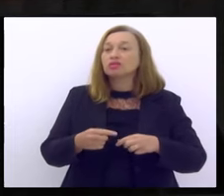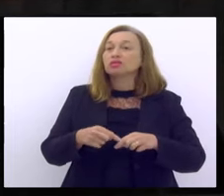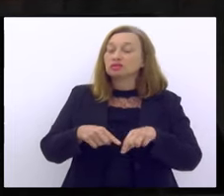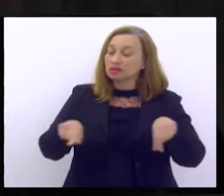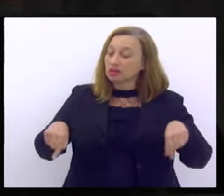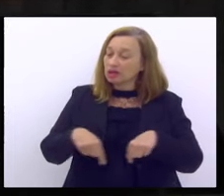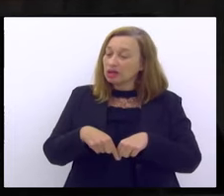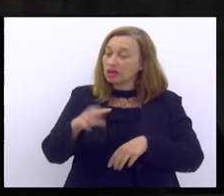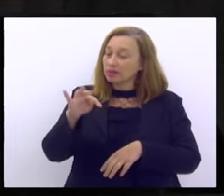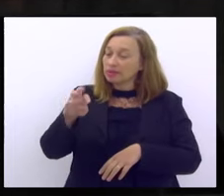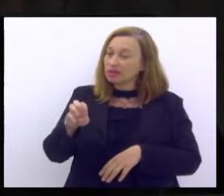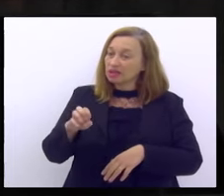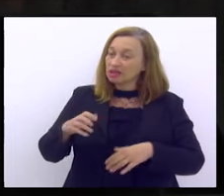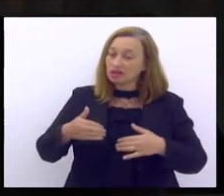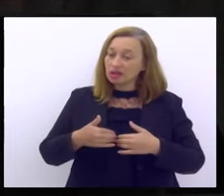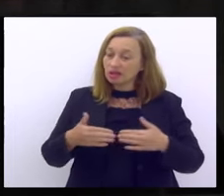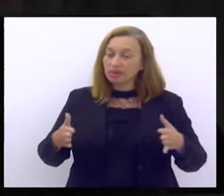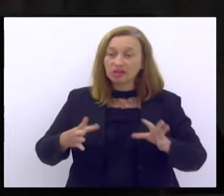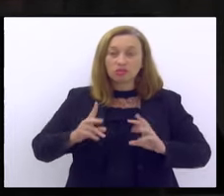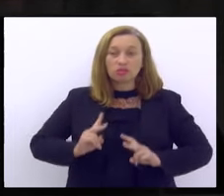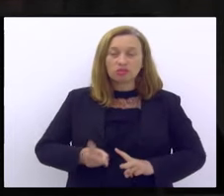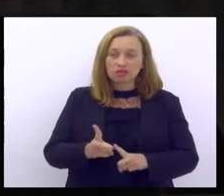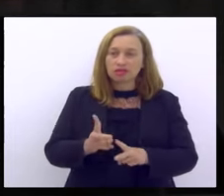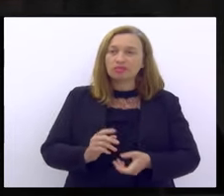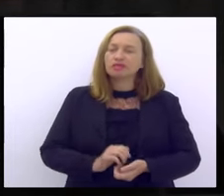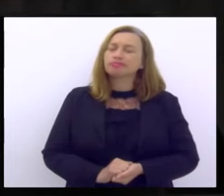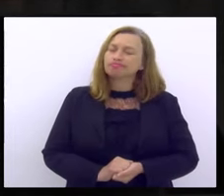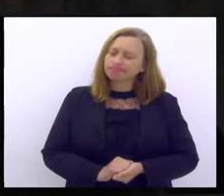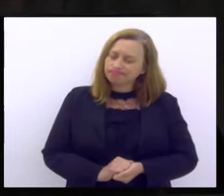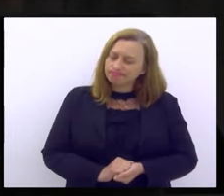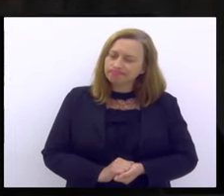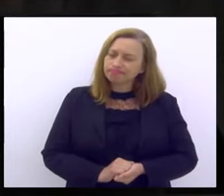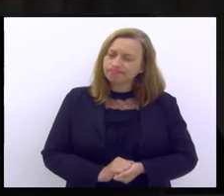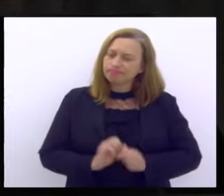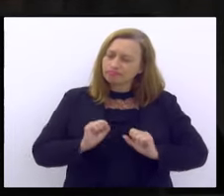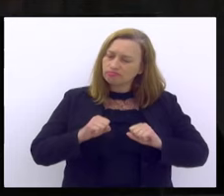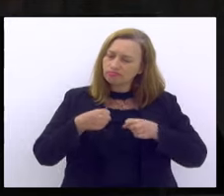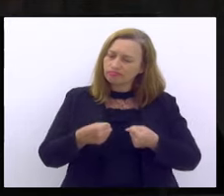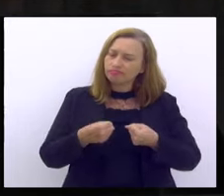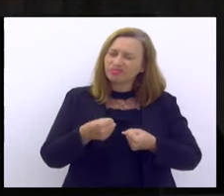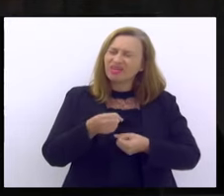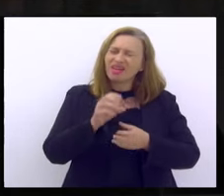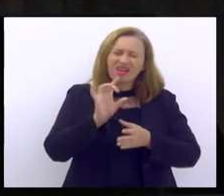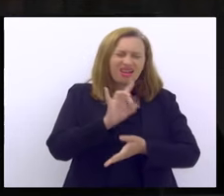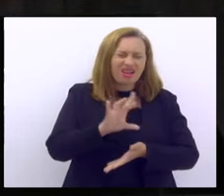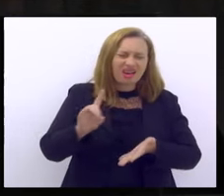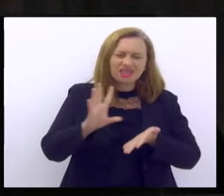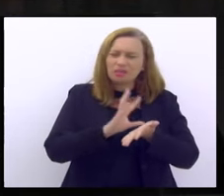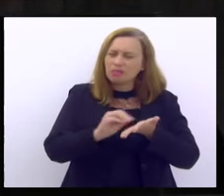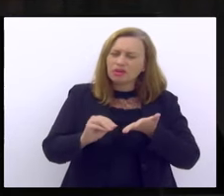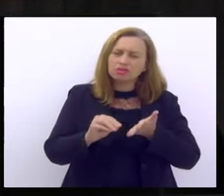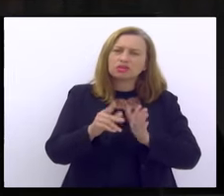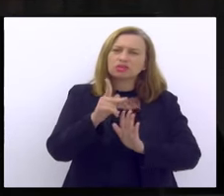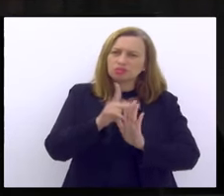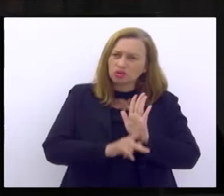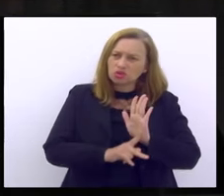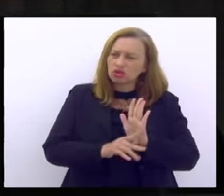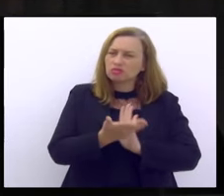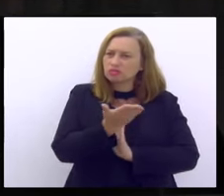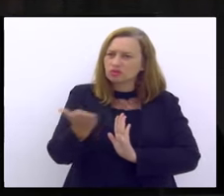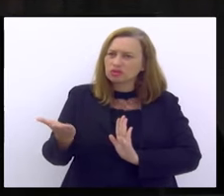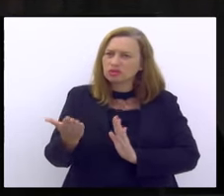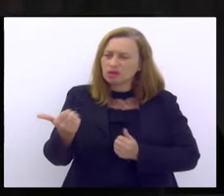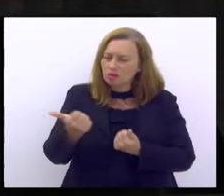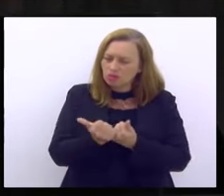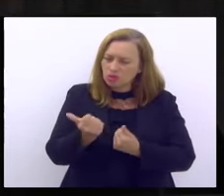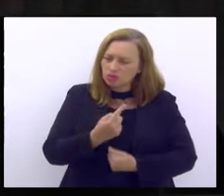sempre esteve, e nós vamos estar aqui defendendo cada pauta, cada projeto de benefício de vocês. Contem